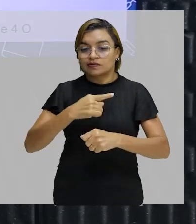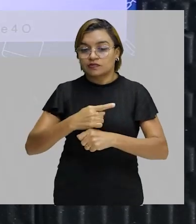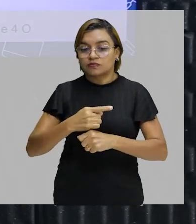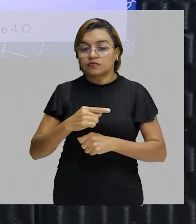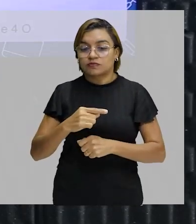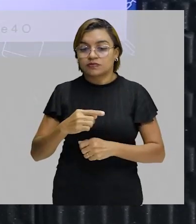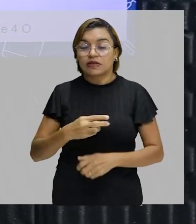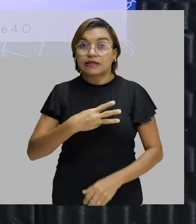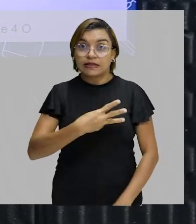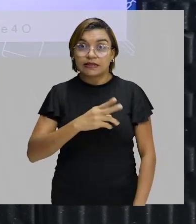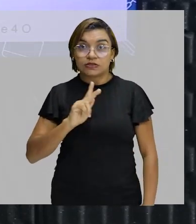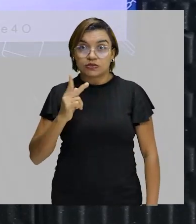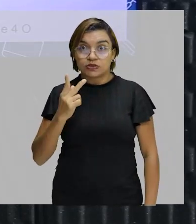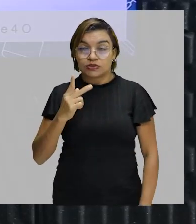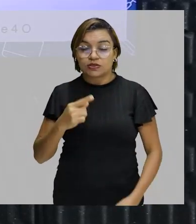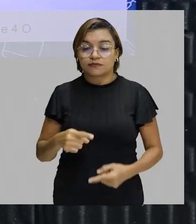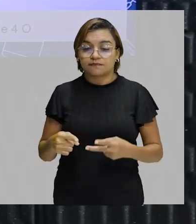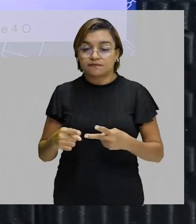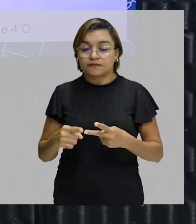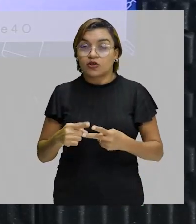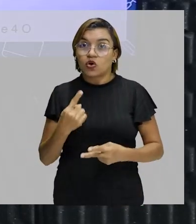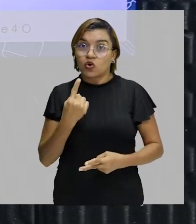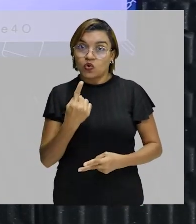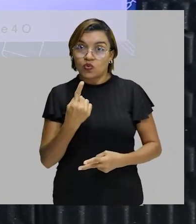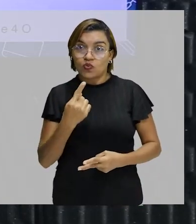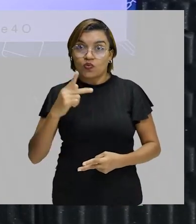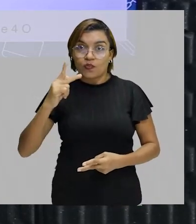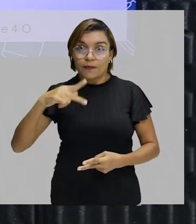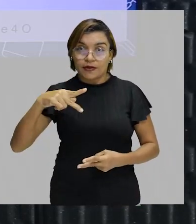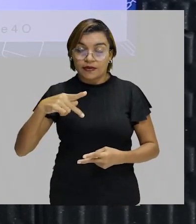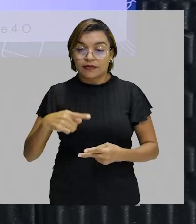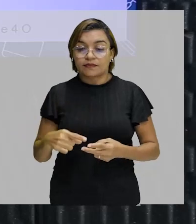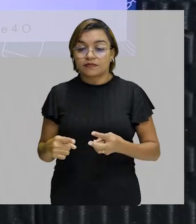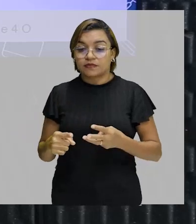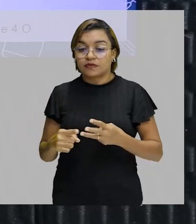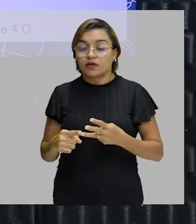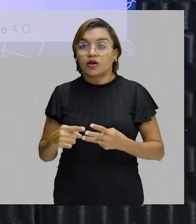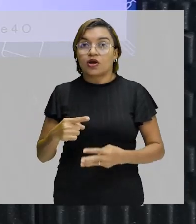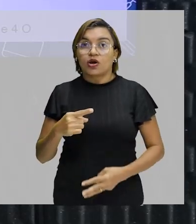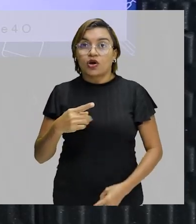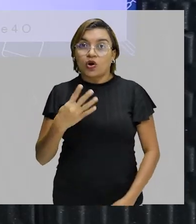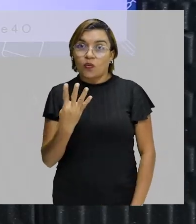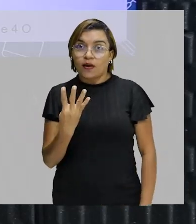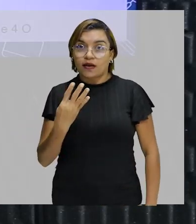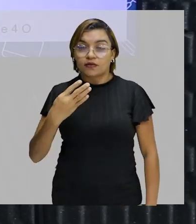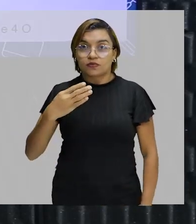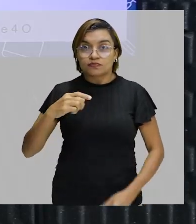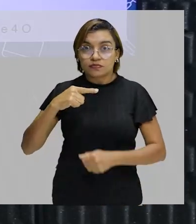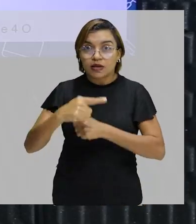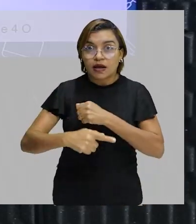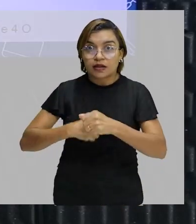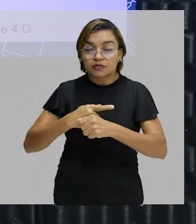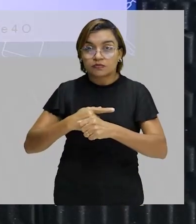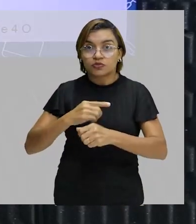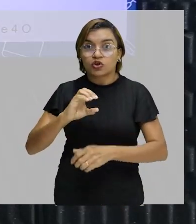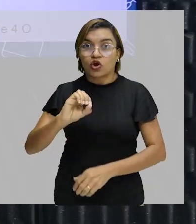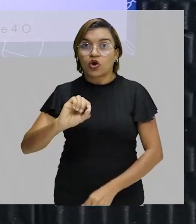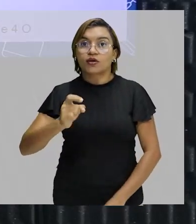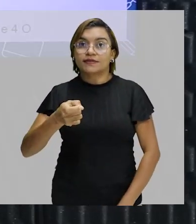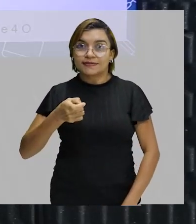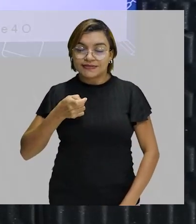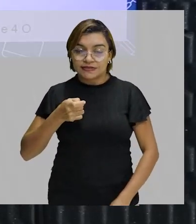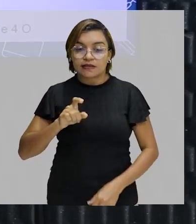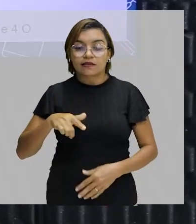átomos? 3 hidrogênios, 1 fósforo e 4 átomos de oxigênio. Então, são